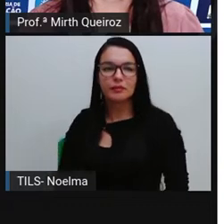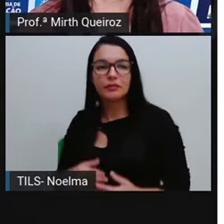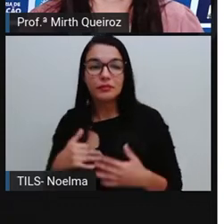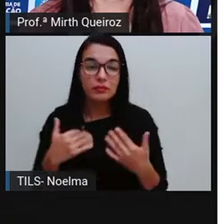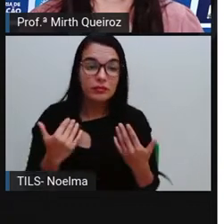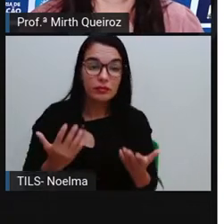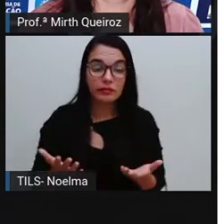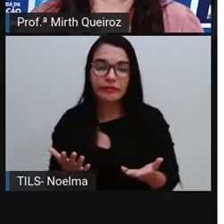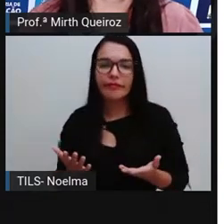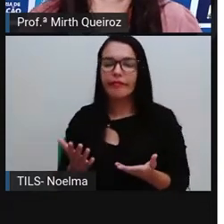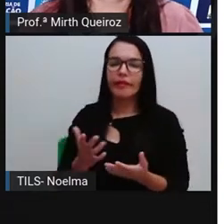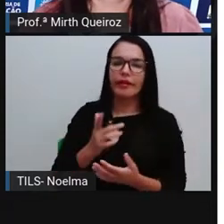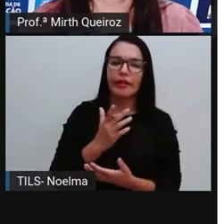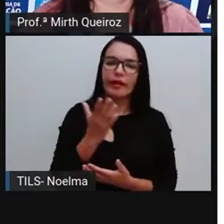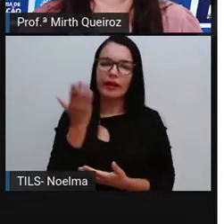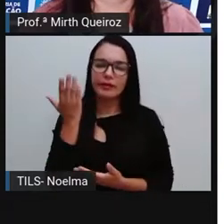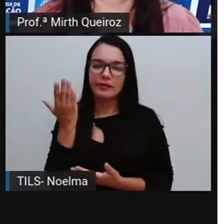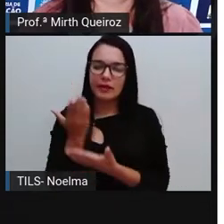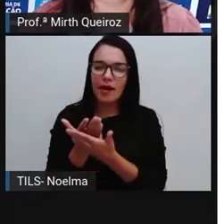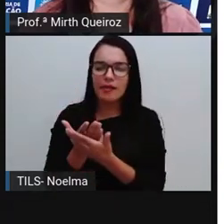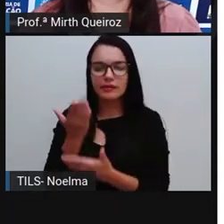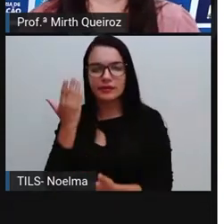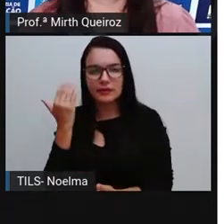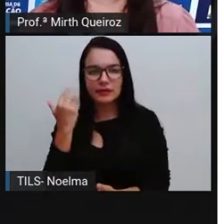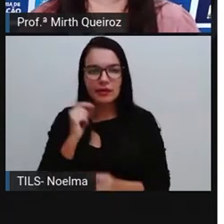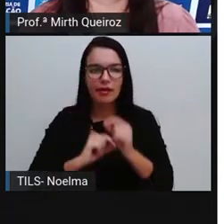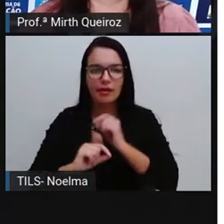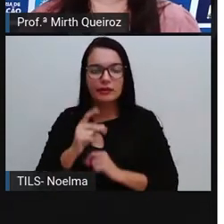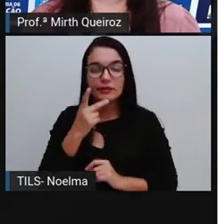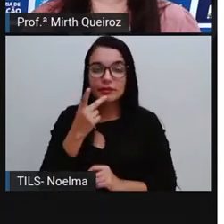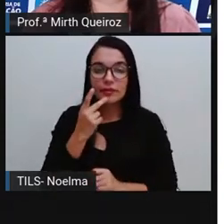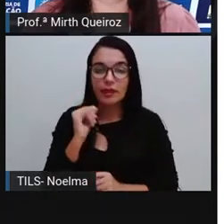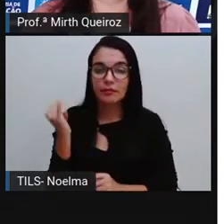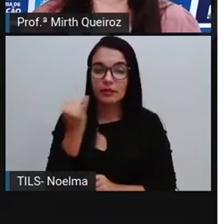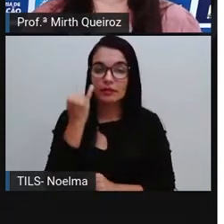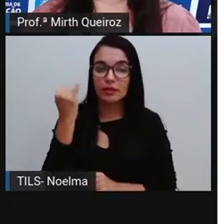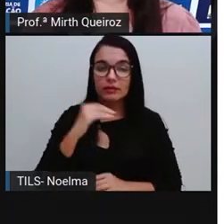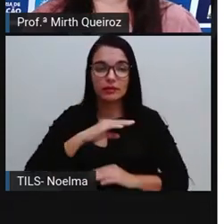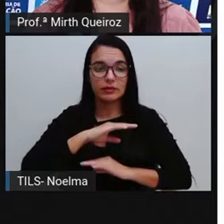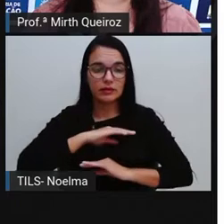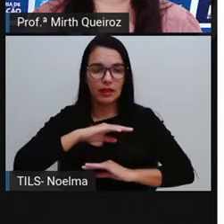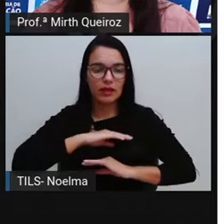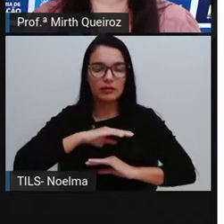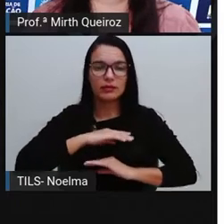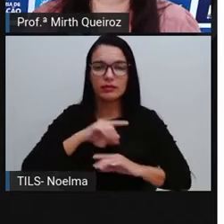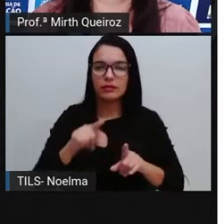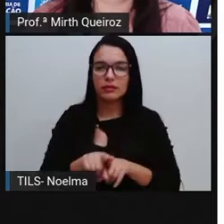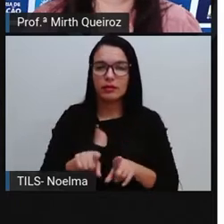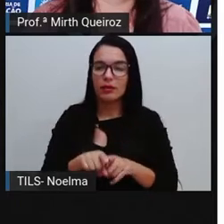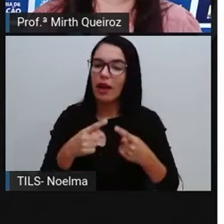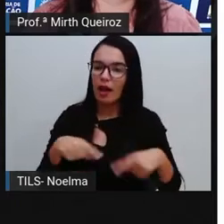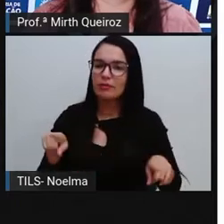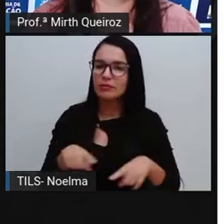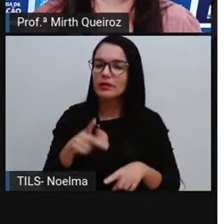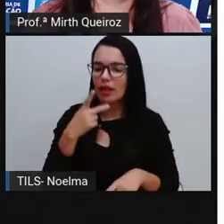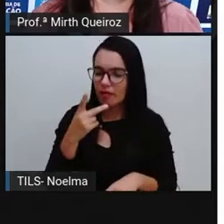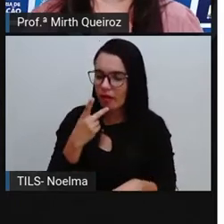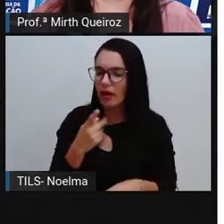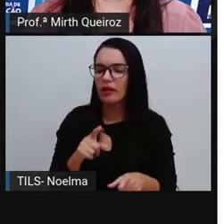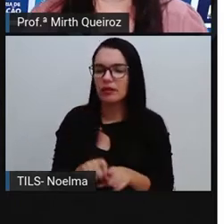Bom, gente, na aula passada, então, nós falamos sobre a importância da água. Essa música, ela também fala um pouquinho sobre